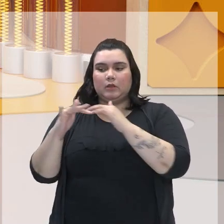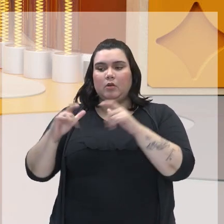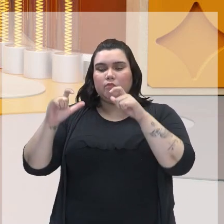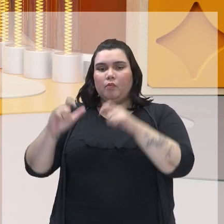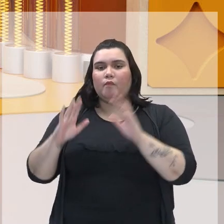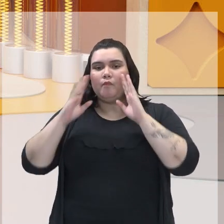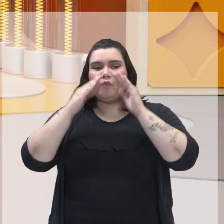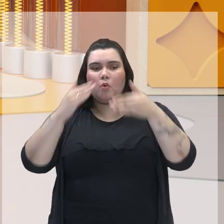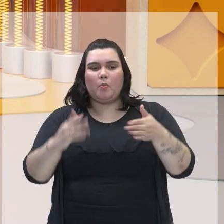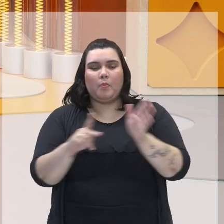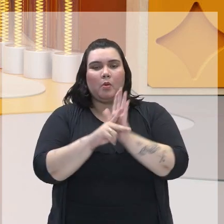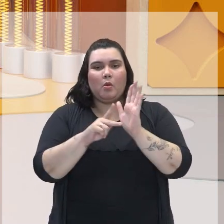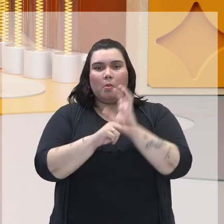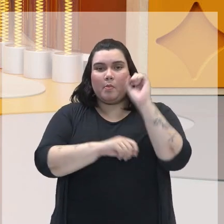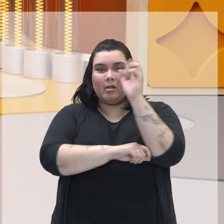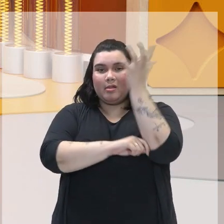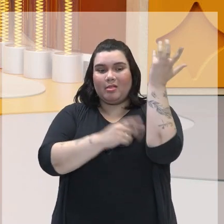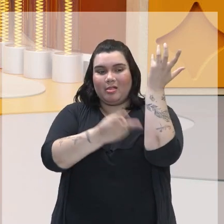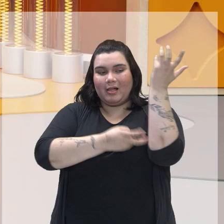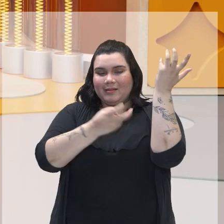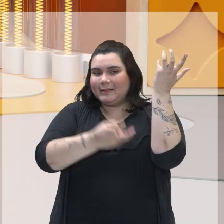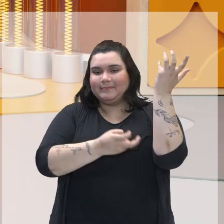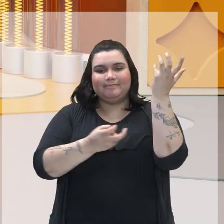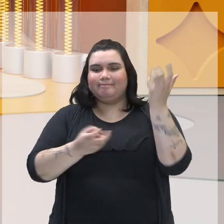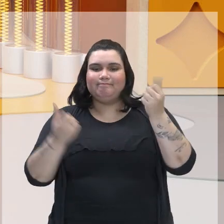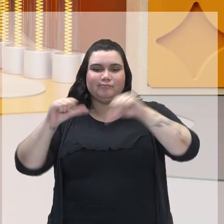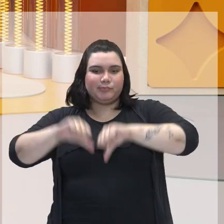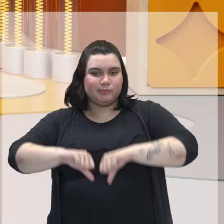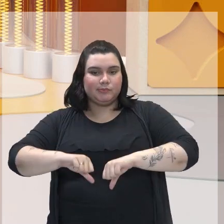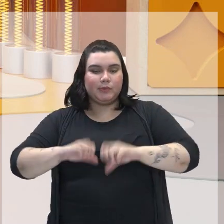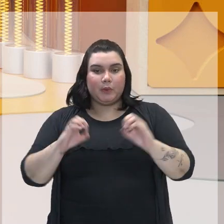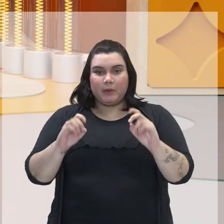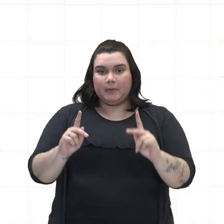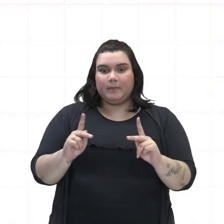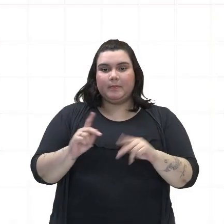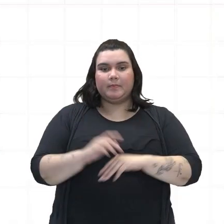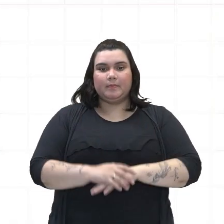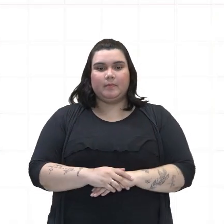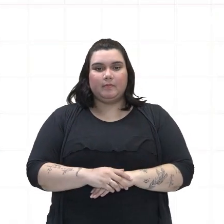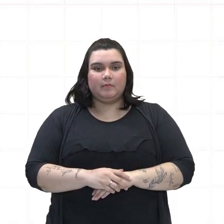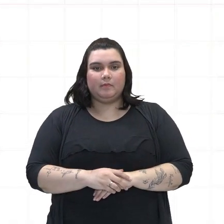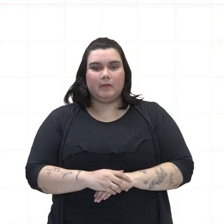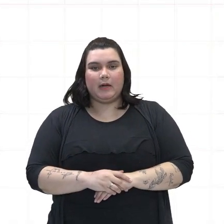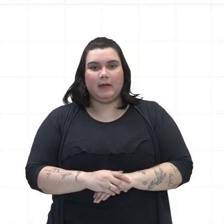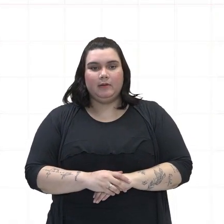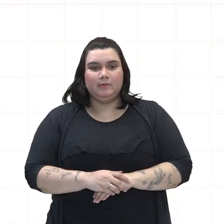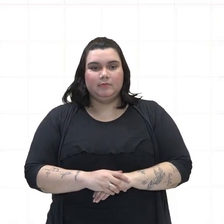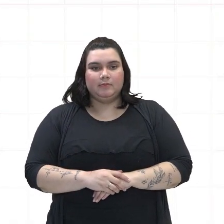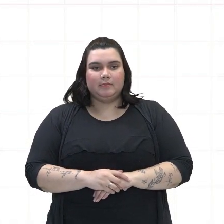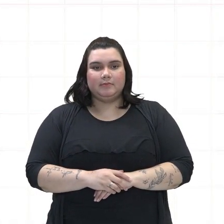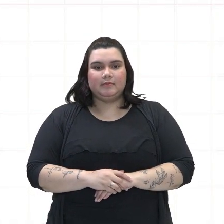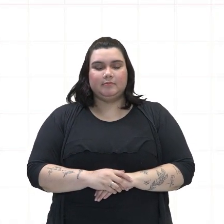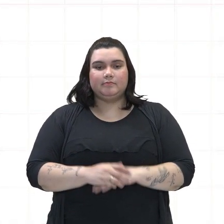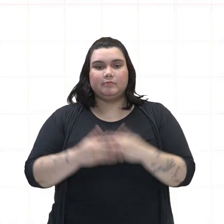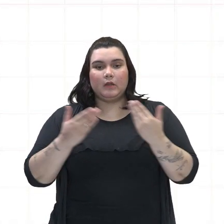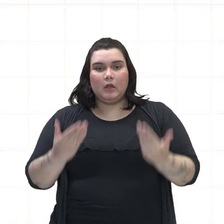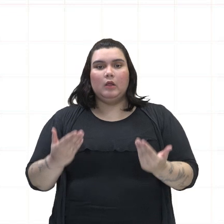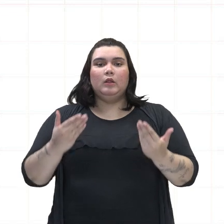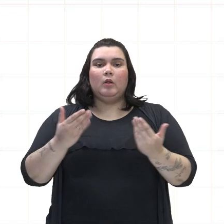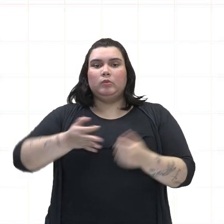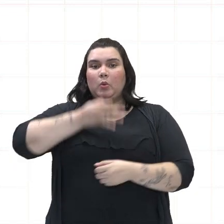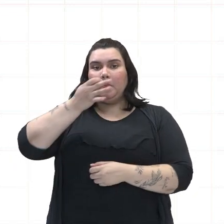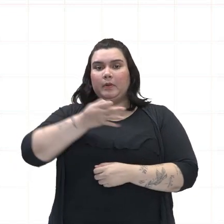látex, mas que, infelizmente, não deram muito certo, ok? Continuando. Do ponto de vista